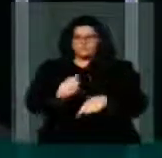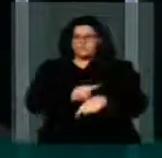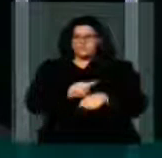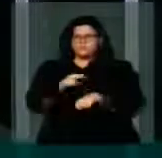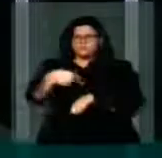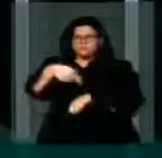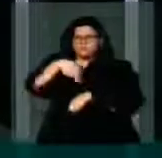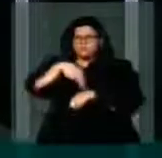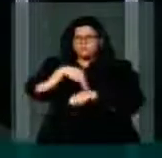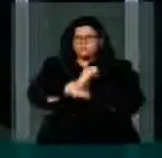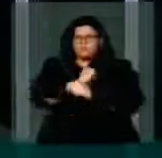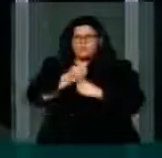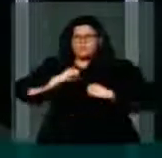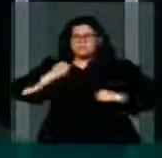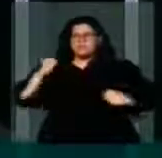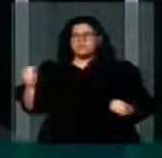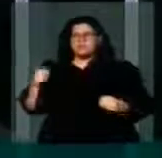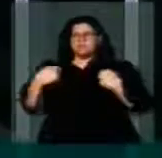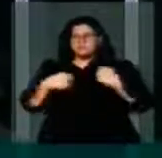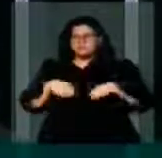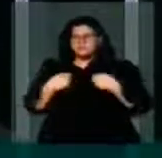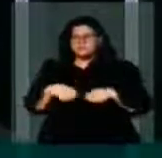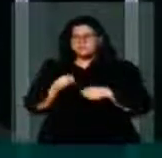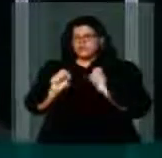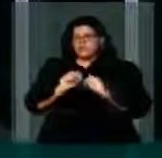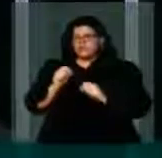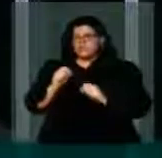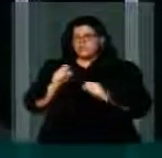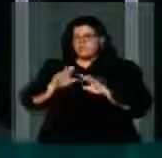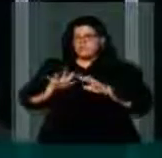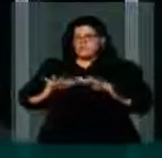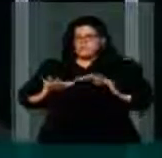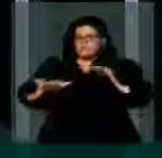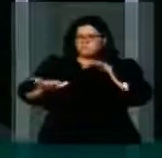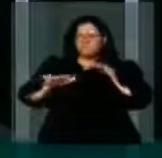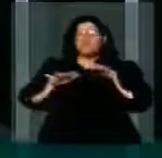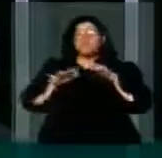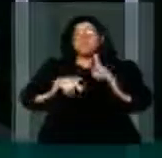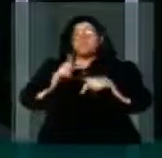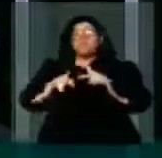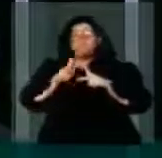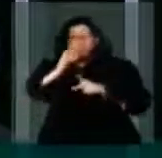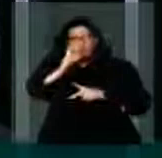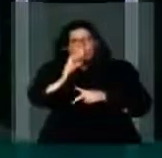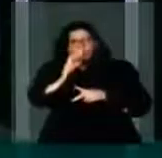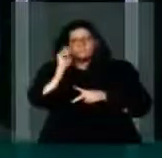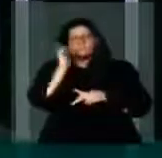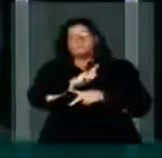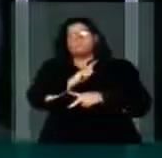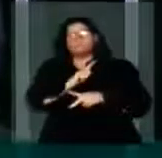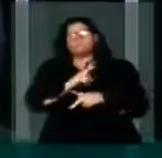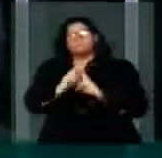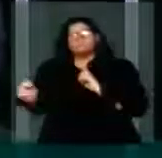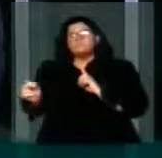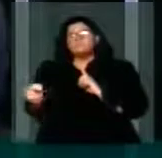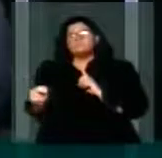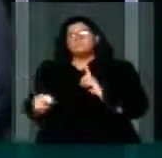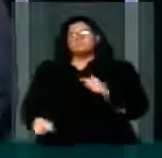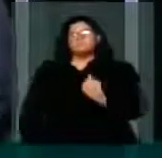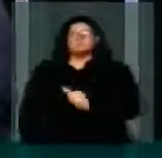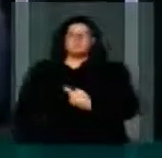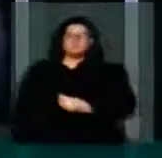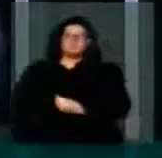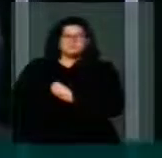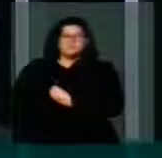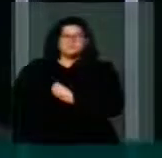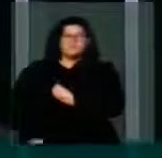E nós temos que fazer valer essa força que temos como nação, como povo brasileiro. E nós estaremos